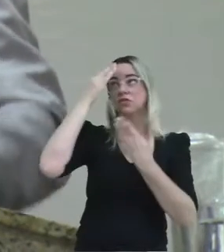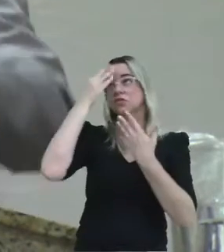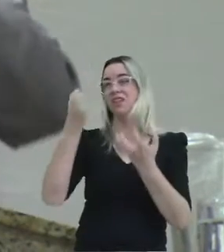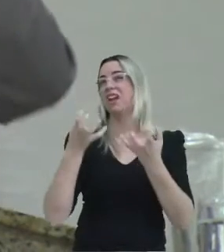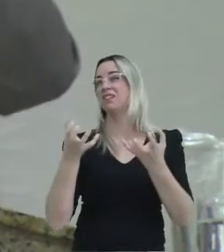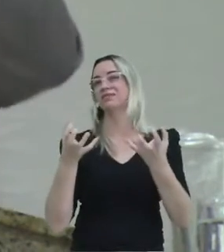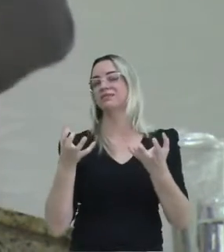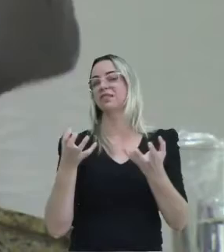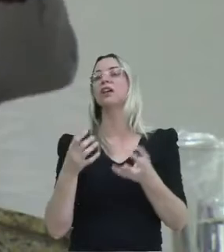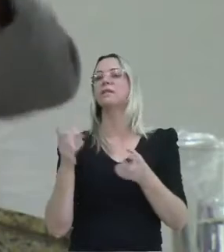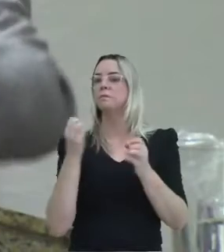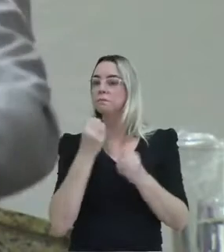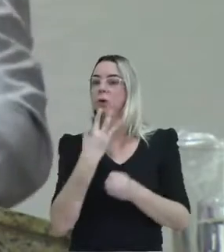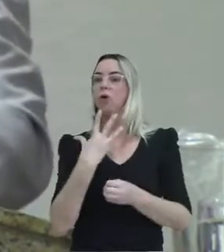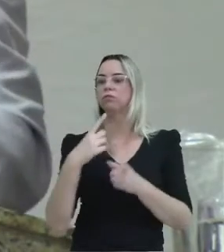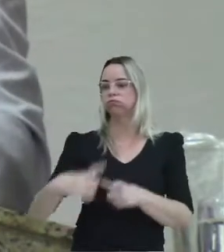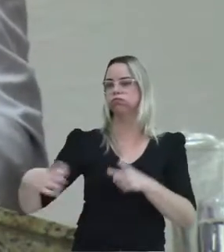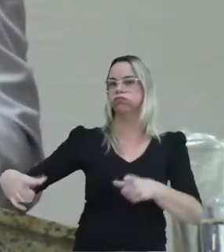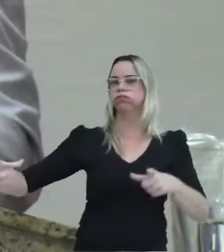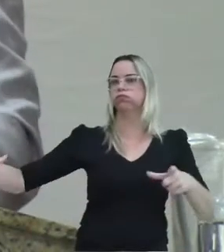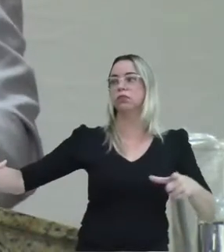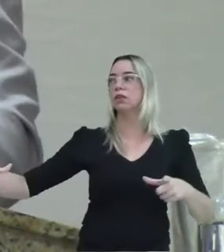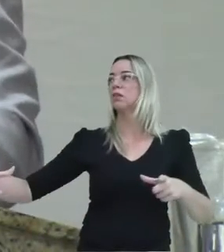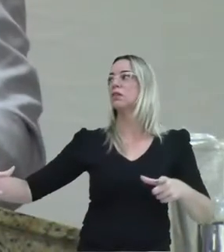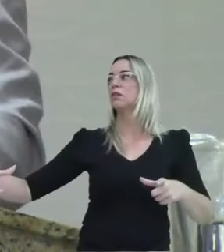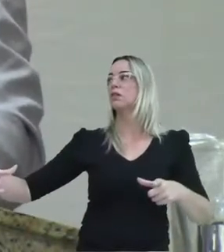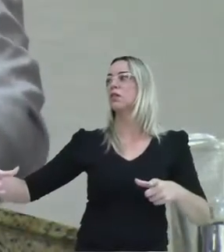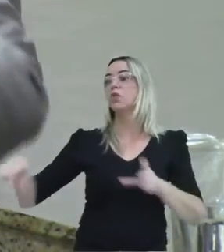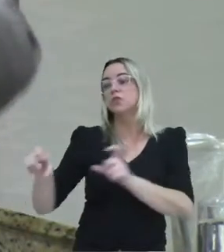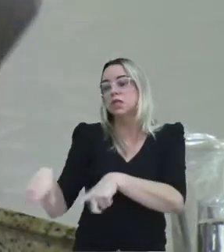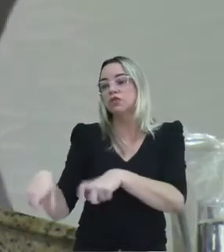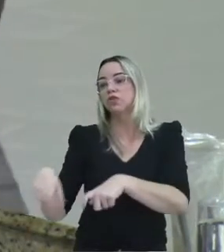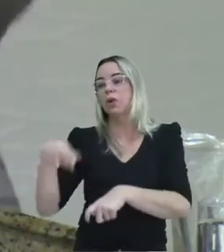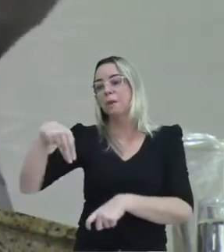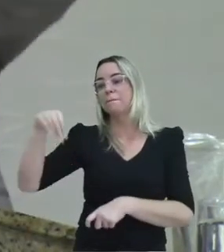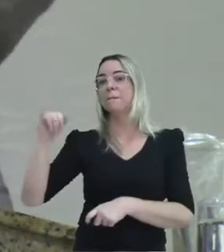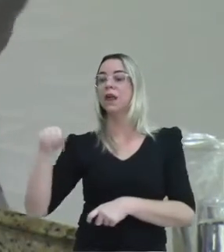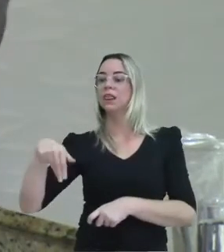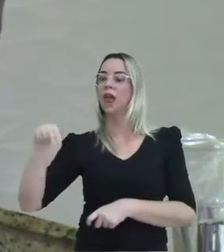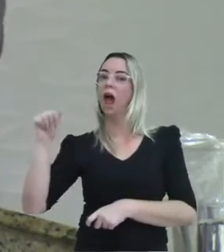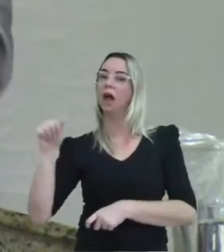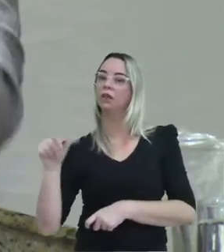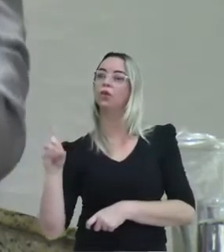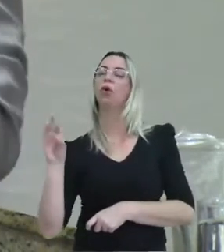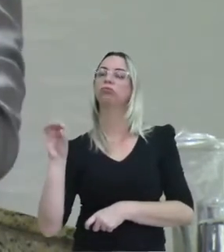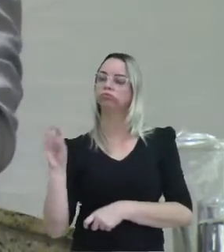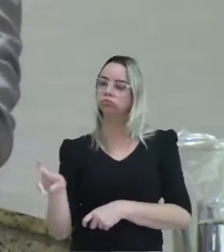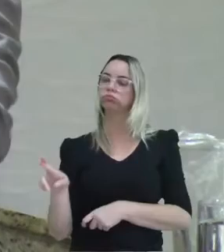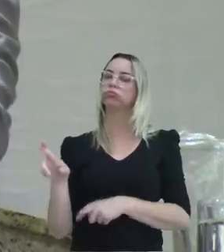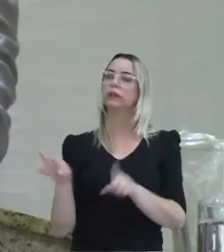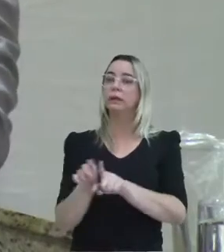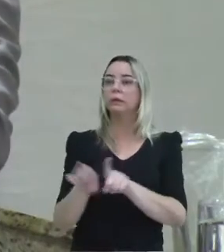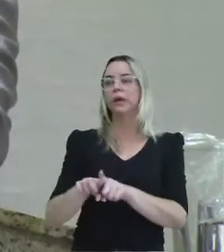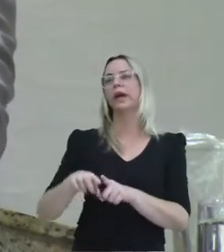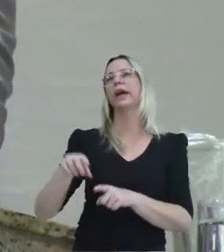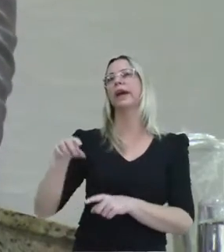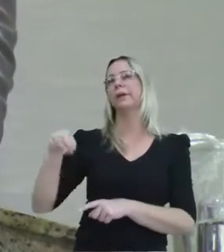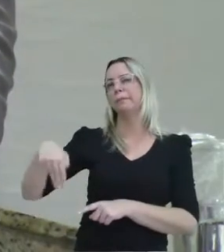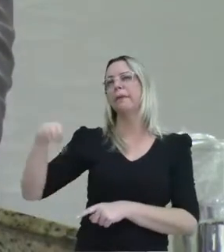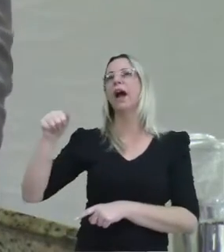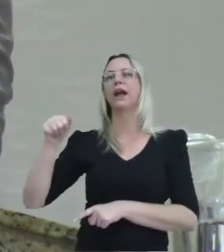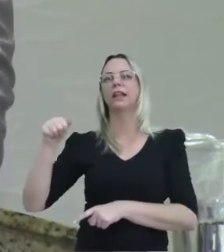ficar bom, é um tipo de uma extensão lá no Minador. Que até do povo da Maniçoba dos Soares, Riacho